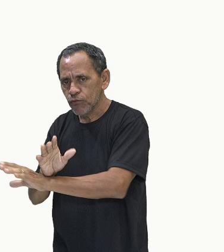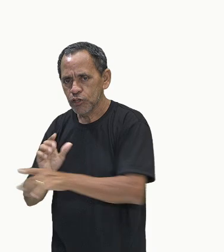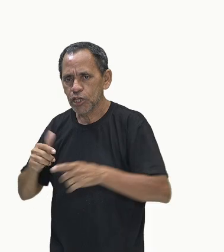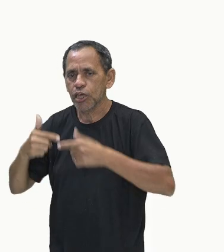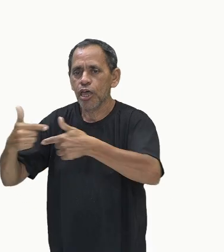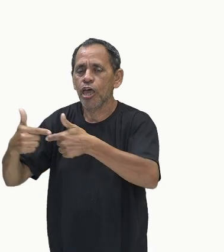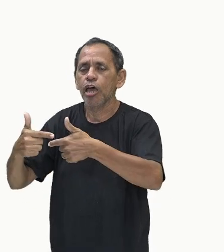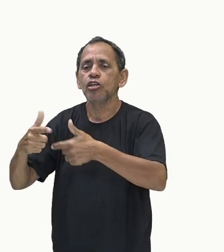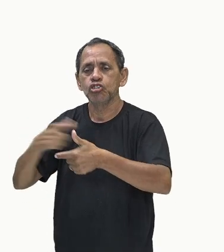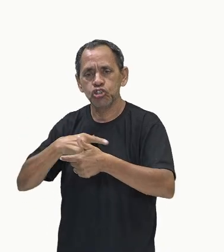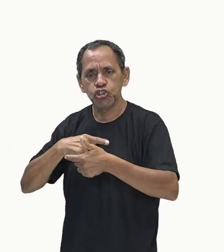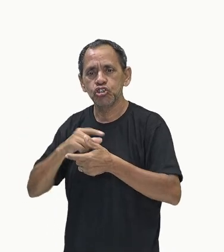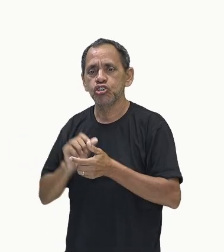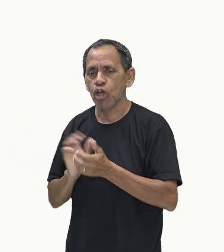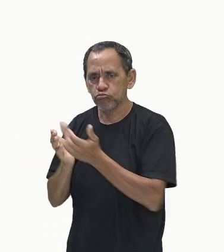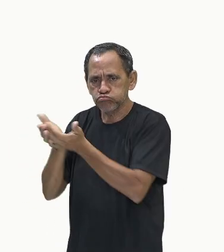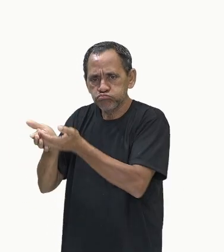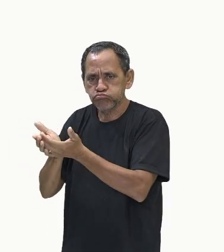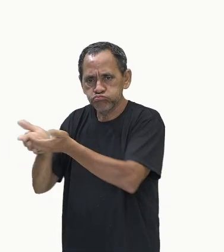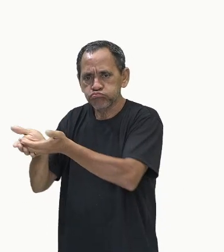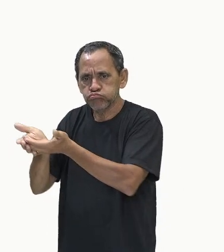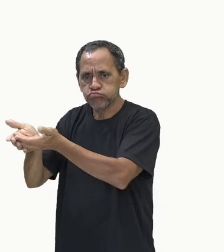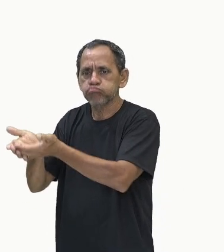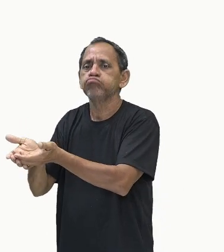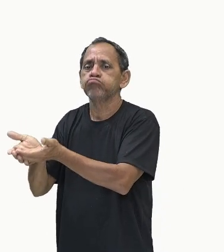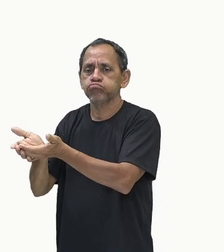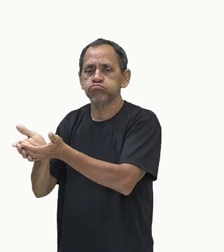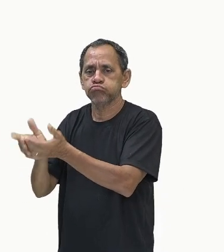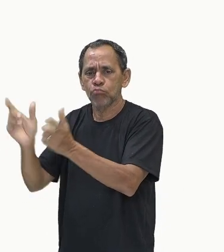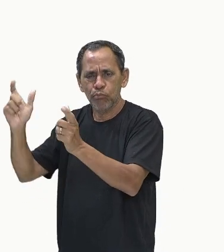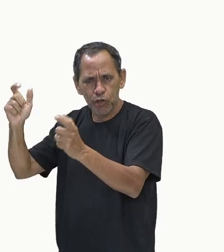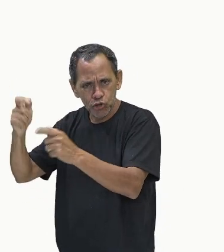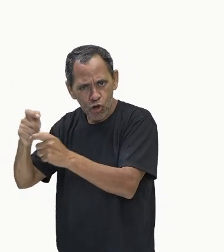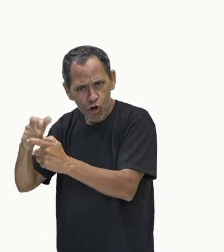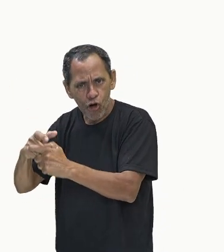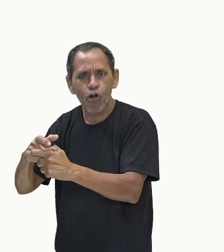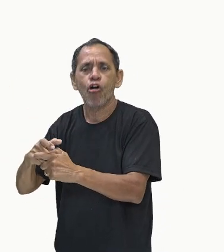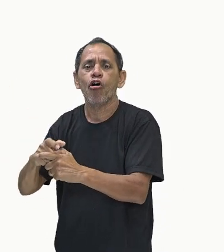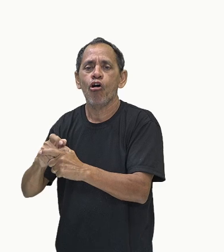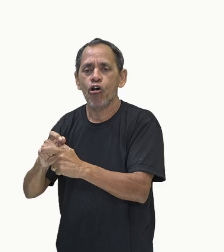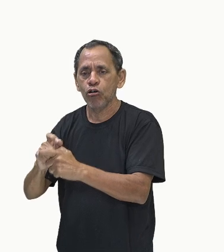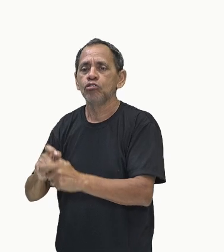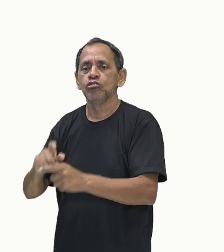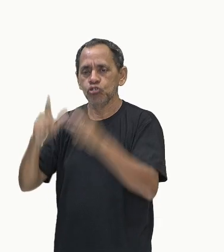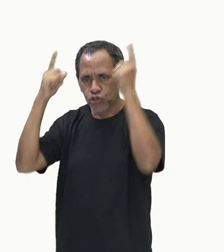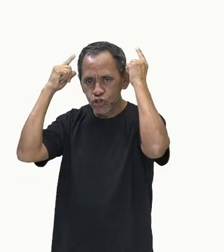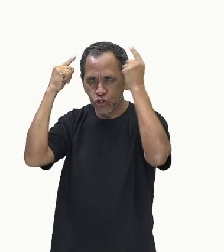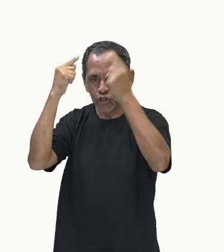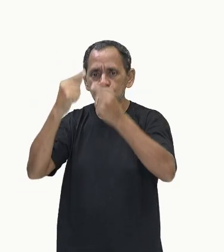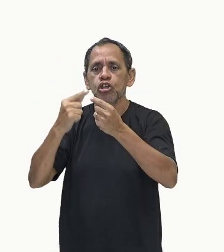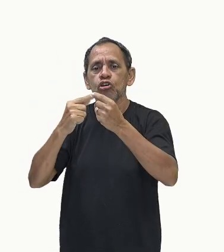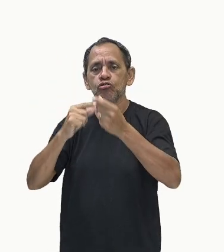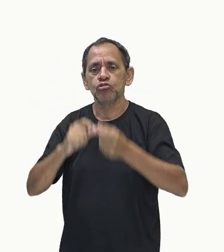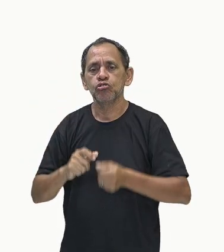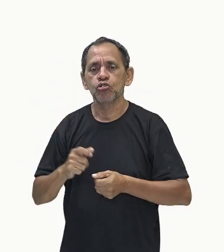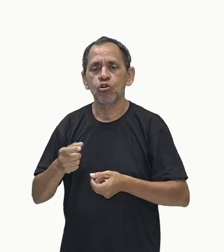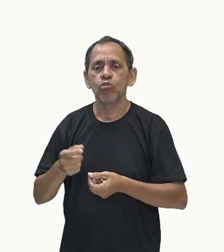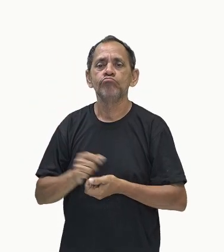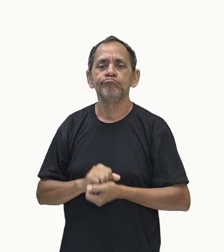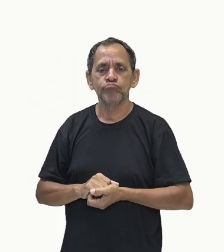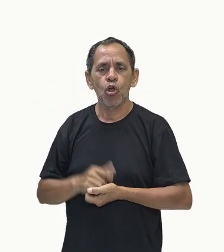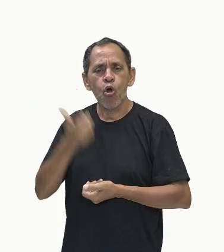muito menor, os gregos saíram vitoriosos. A vitória em Salamina deu aos gregos o